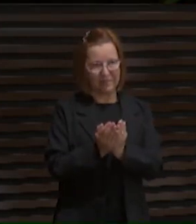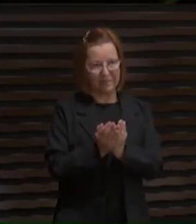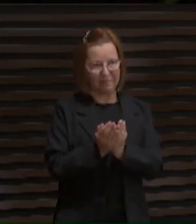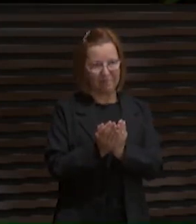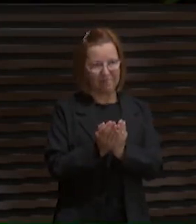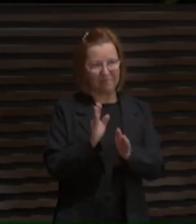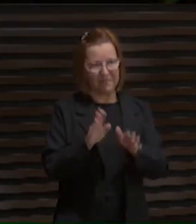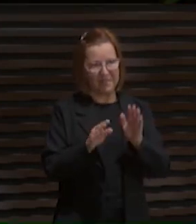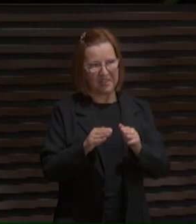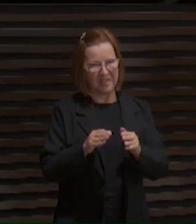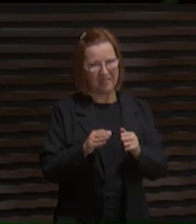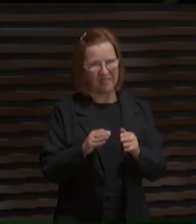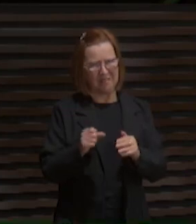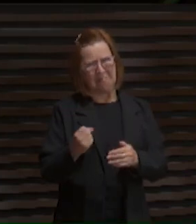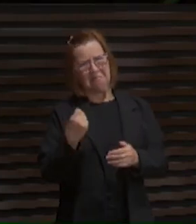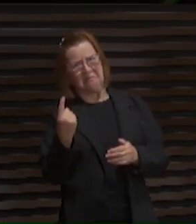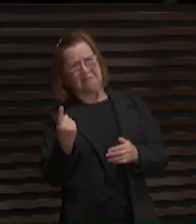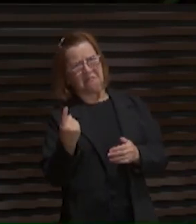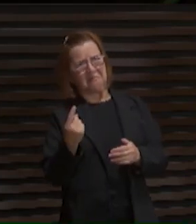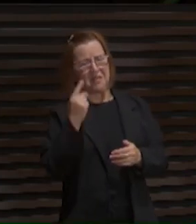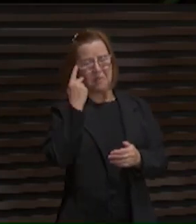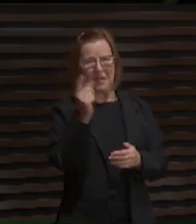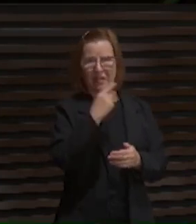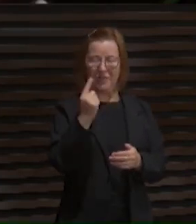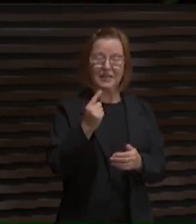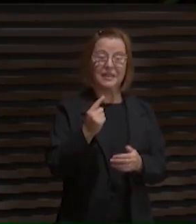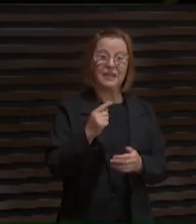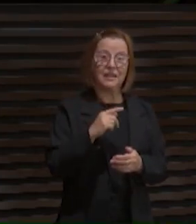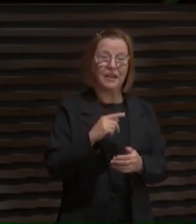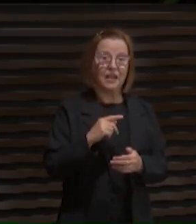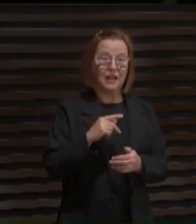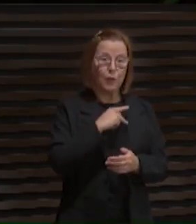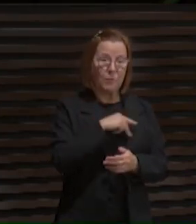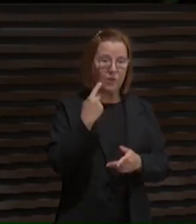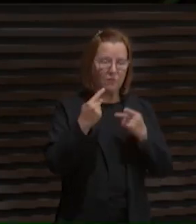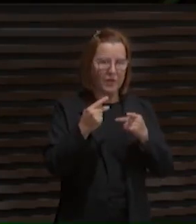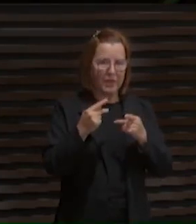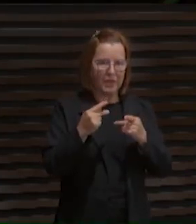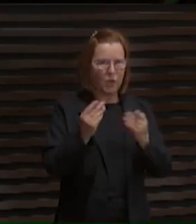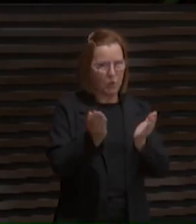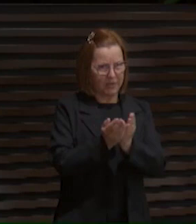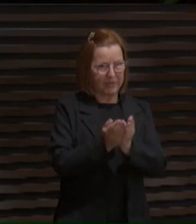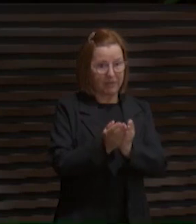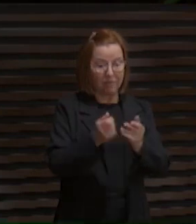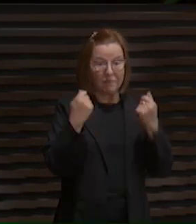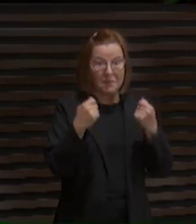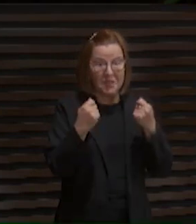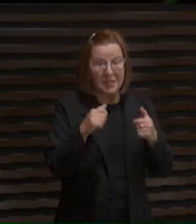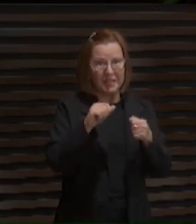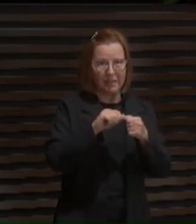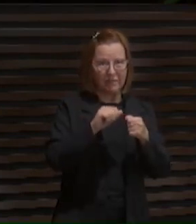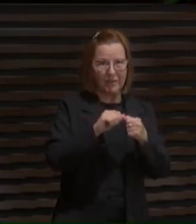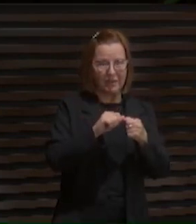nossos ouvidos, que é usar imperativos. É falar o cristão deve fazer isso. Isso para nós, eu estou